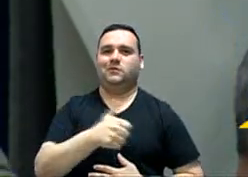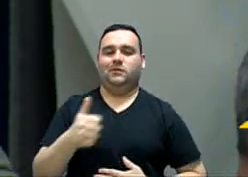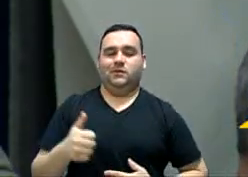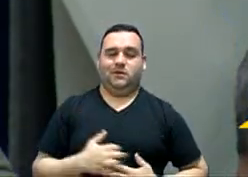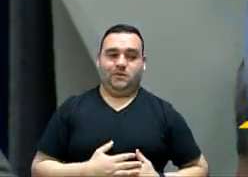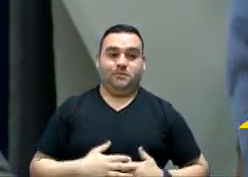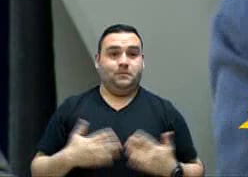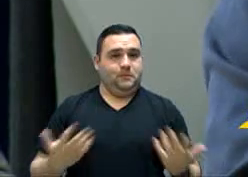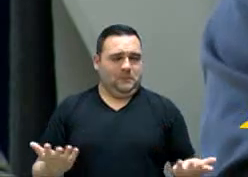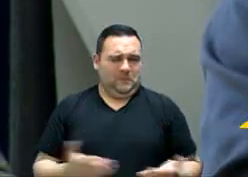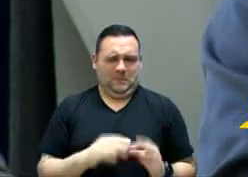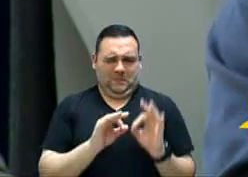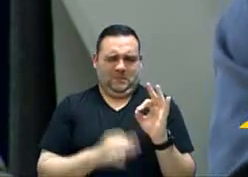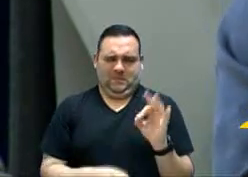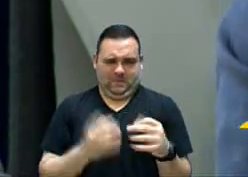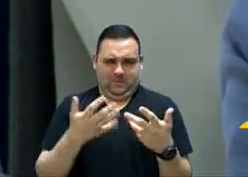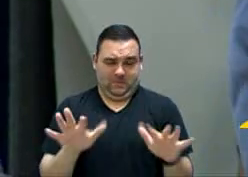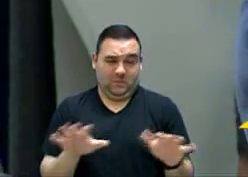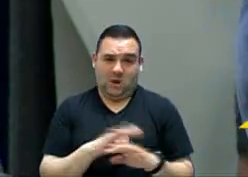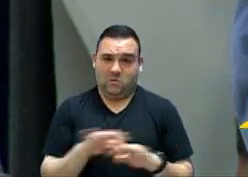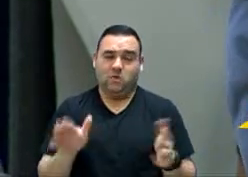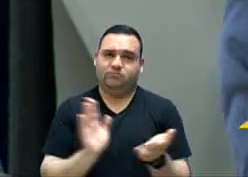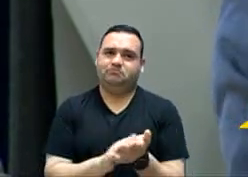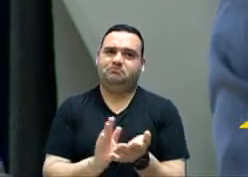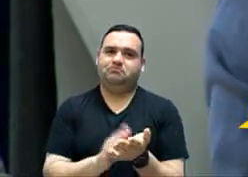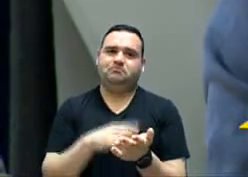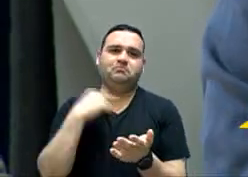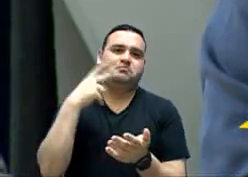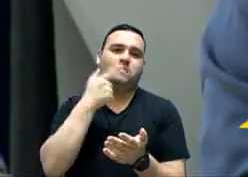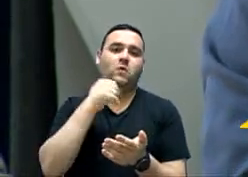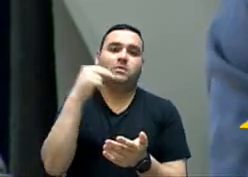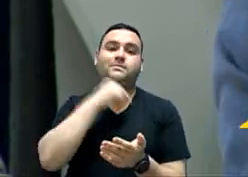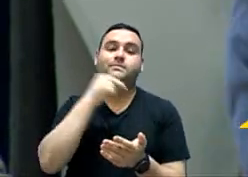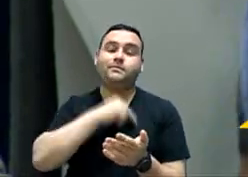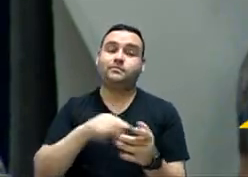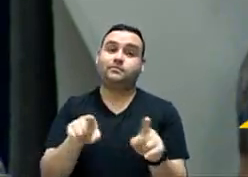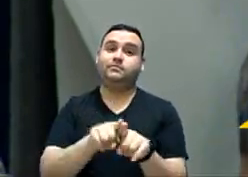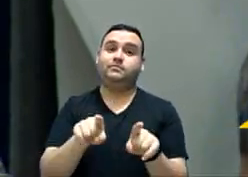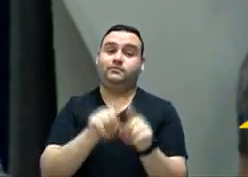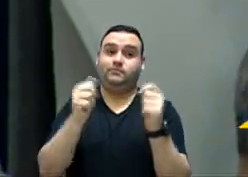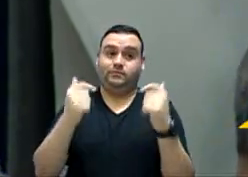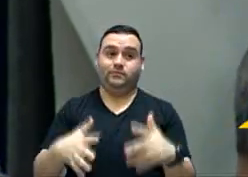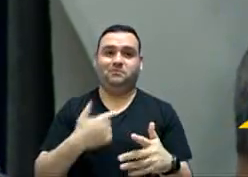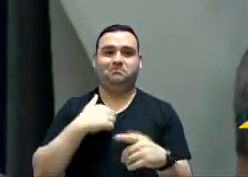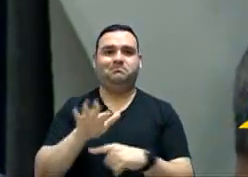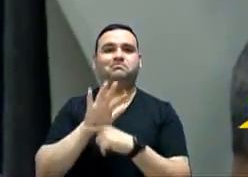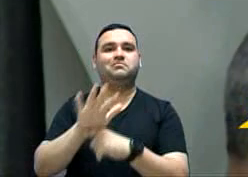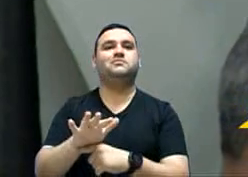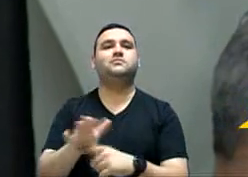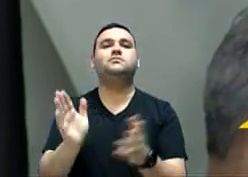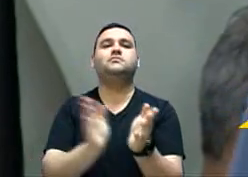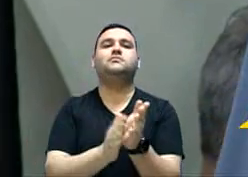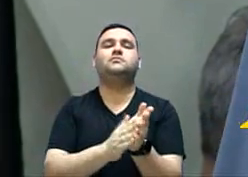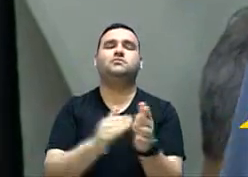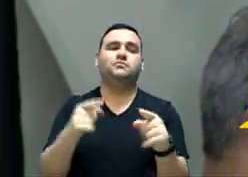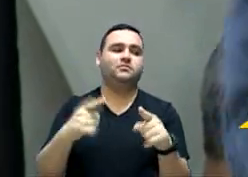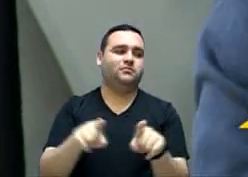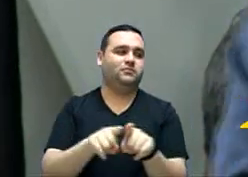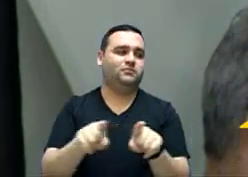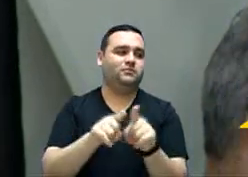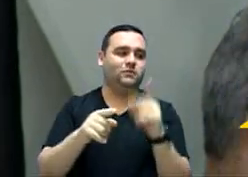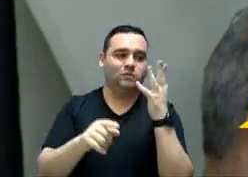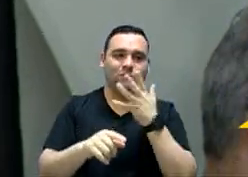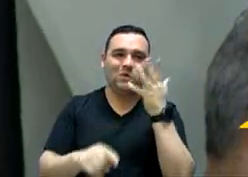para não me prolongar muito, seria isso, parabenizar o vereador Anselmo e dizer que tem o meu voto, parabenizar também pela fala a